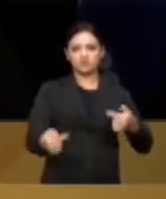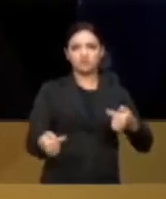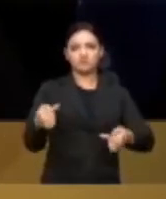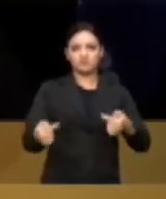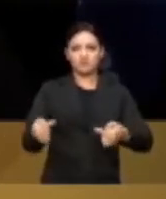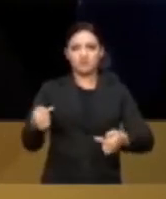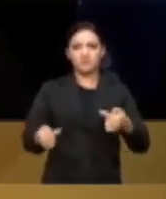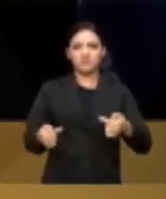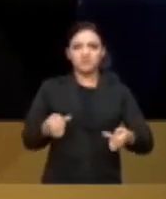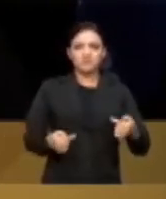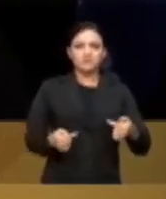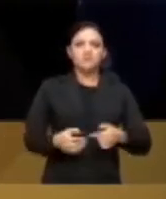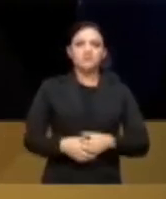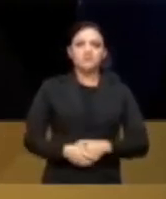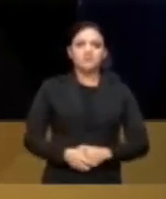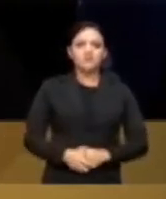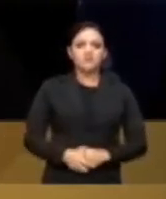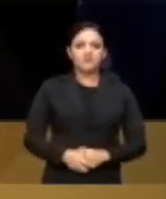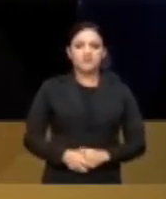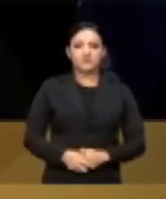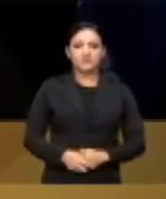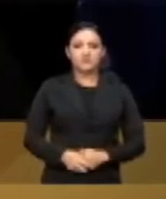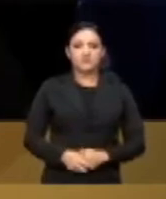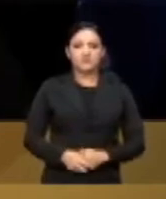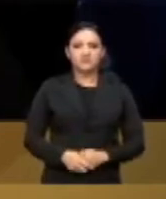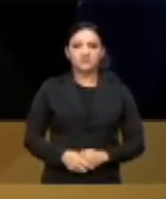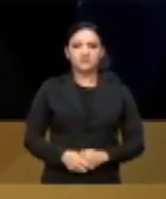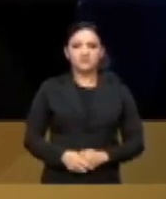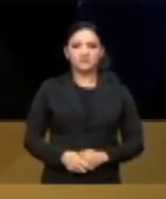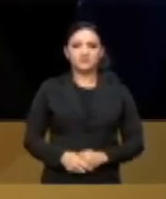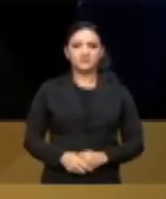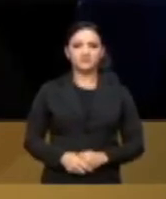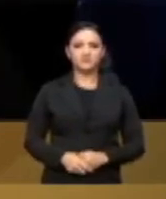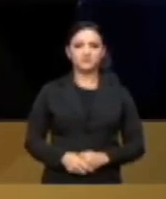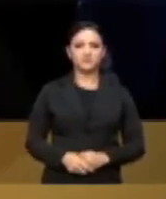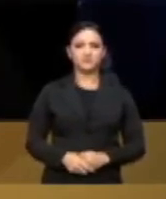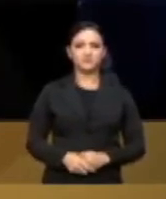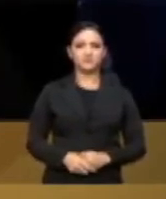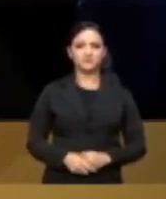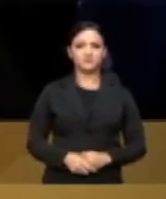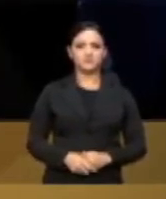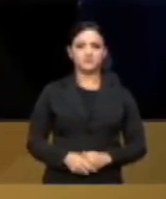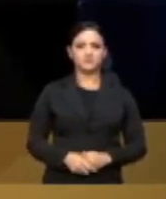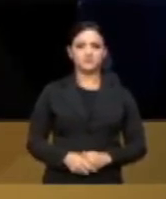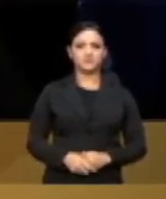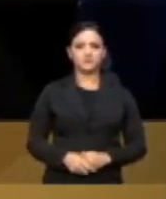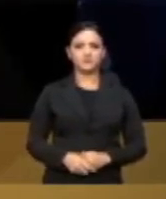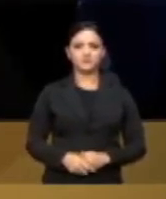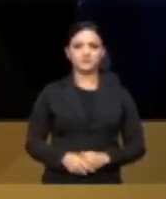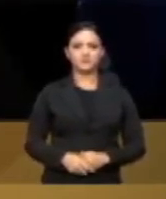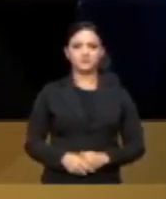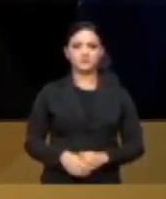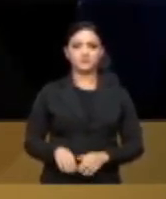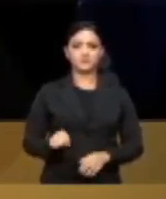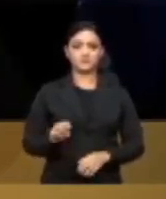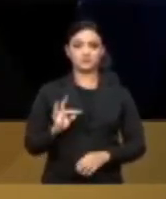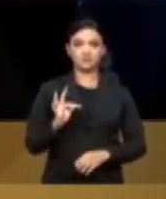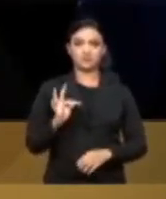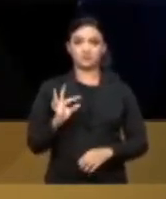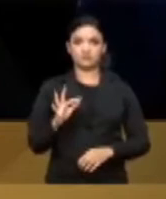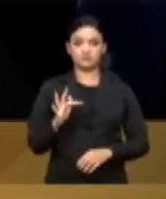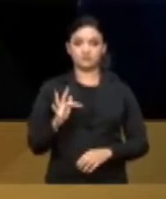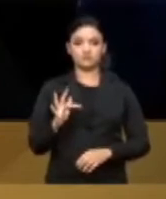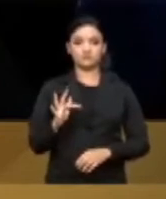das ações constitucionais postas nesta assentada de julgamento conjunto. Este egrégio Supremo Tribunal